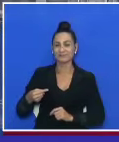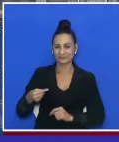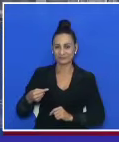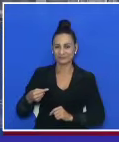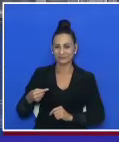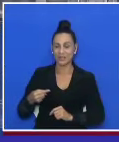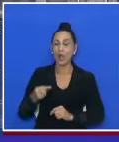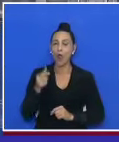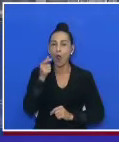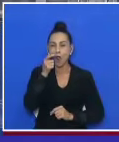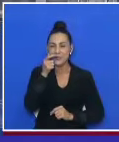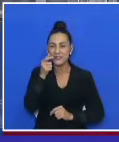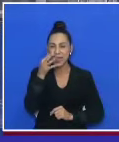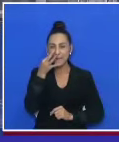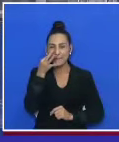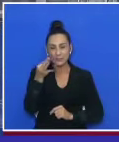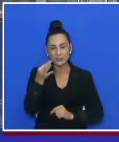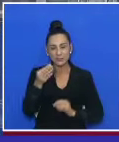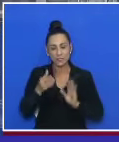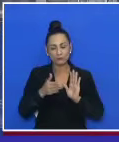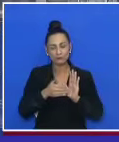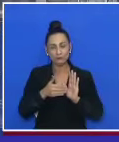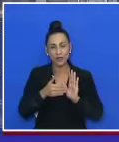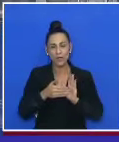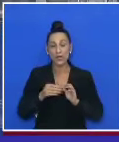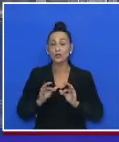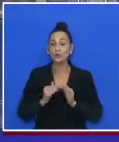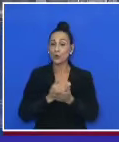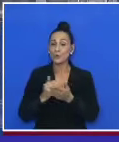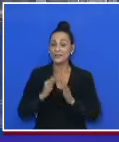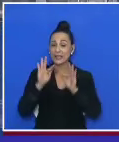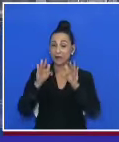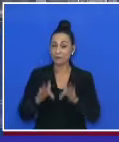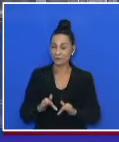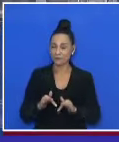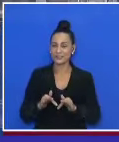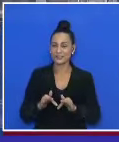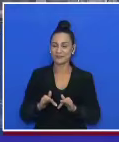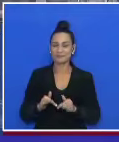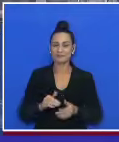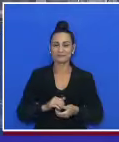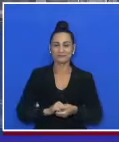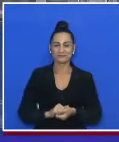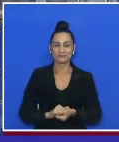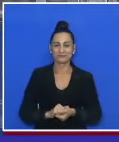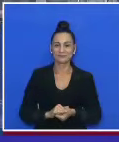61. Confira direitinho, do início ao fim, a sua aposta.